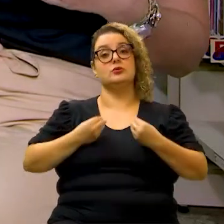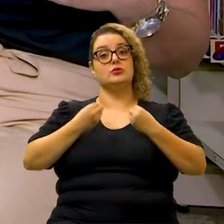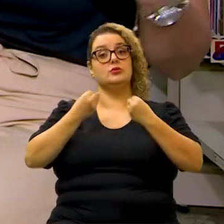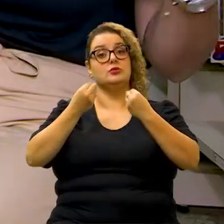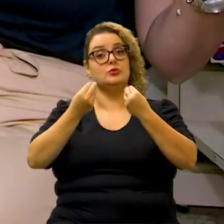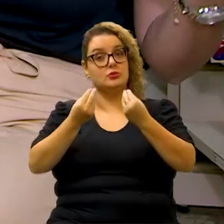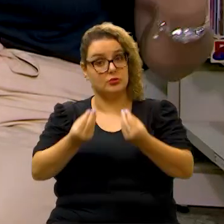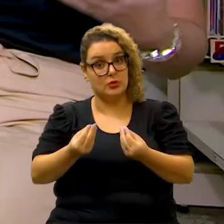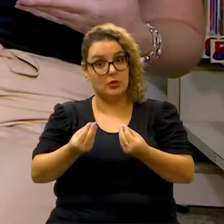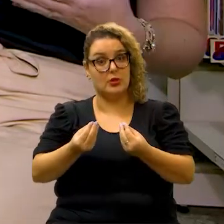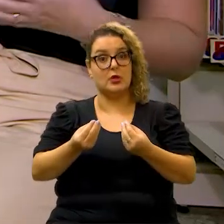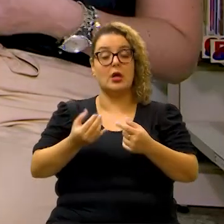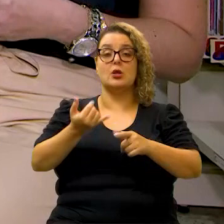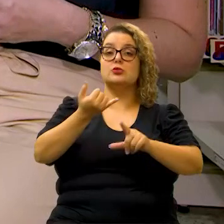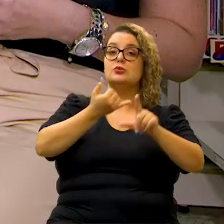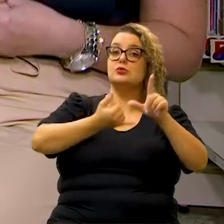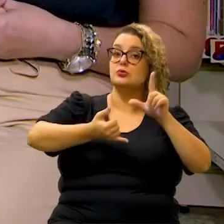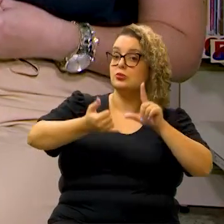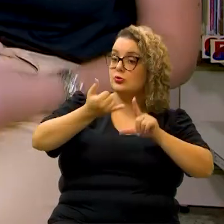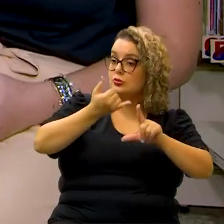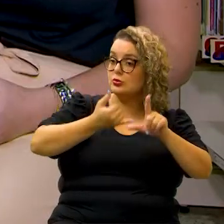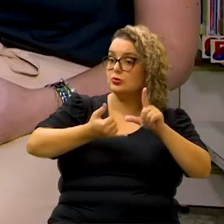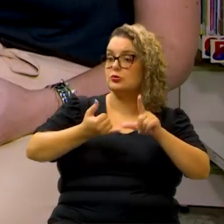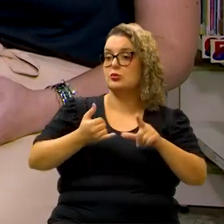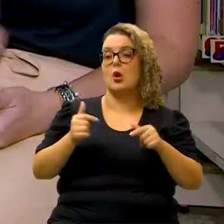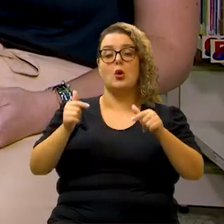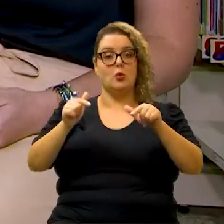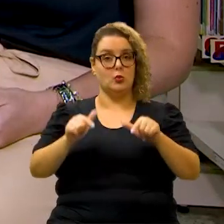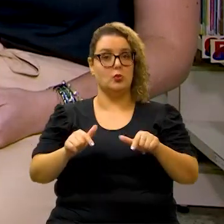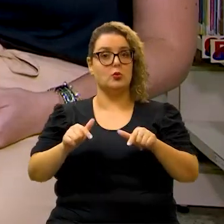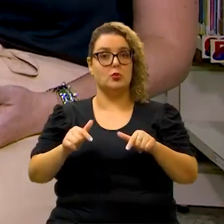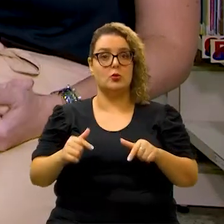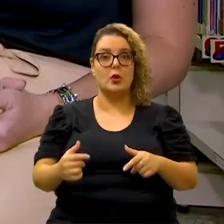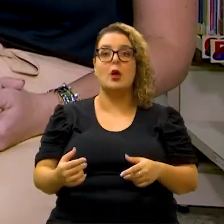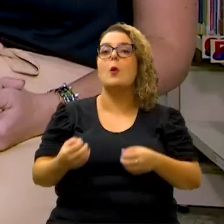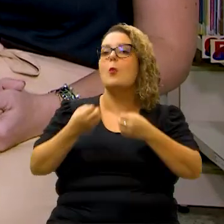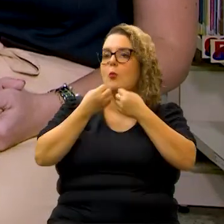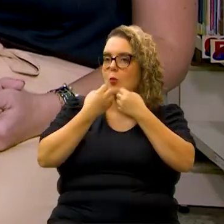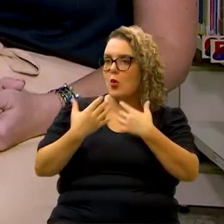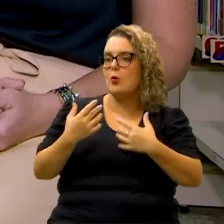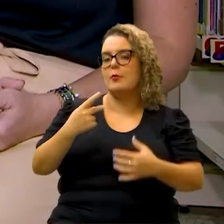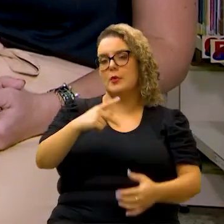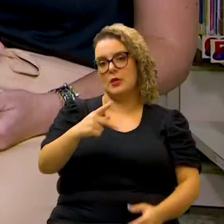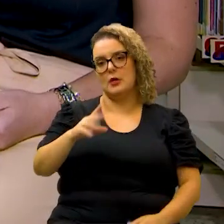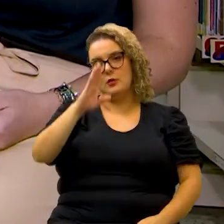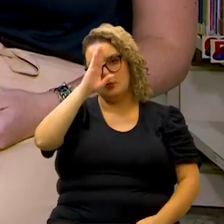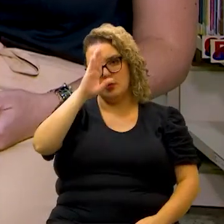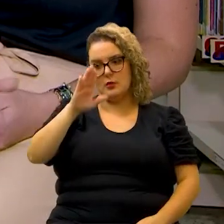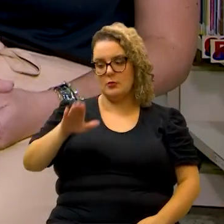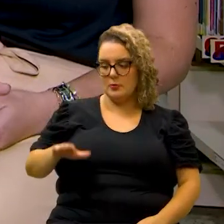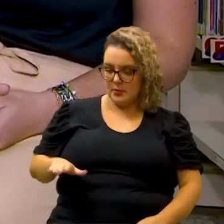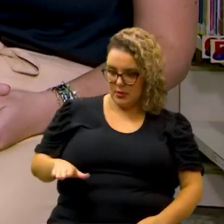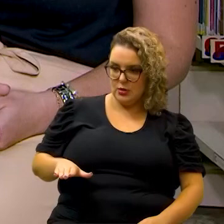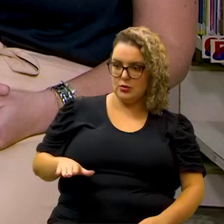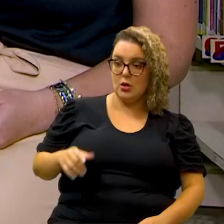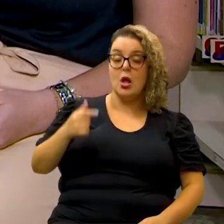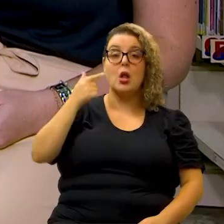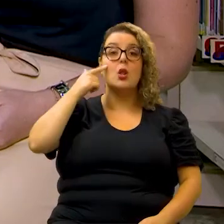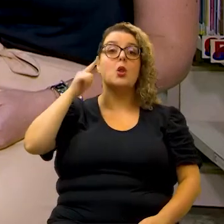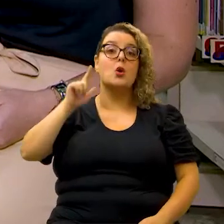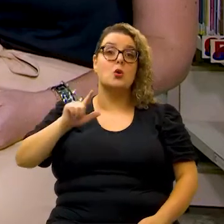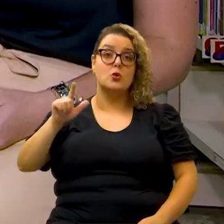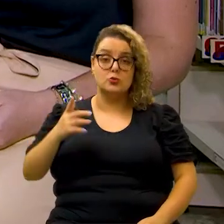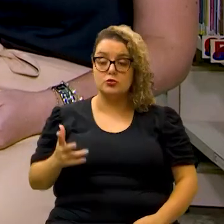confortável, trazer muita questão da parte lúdica, tornar um ambiente para eles favorável nessa questão, principalmente os mais